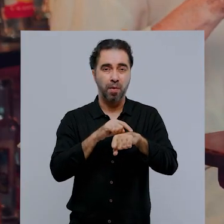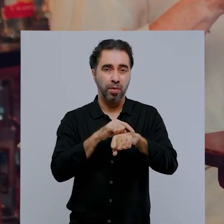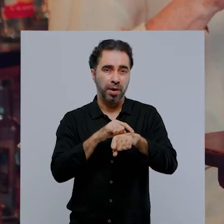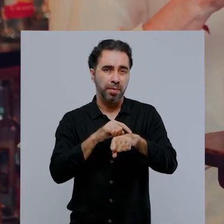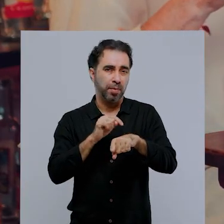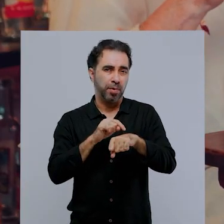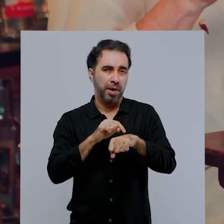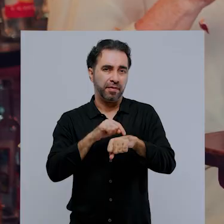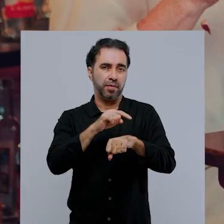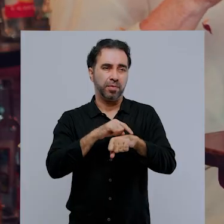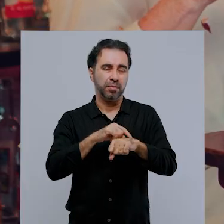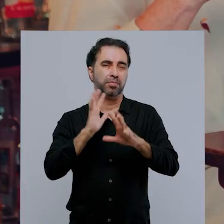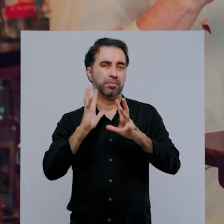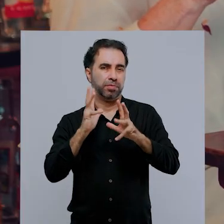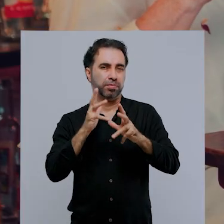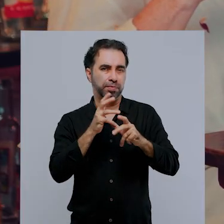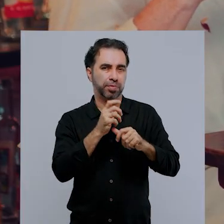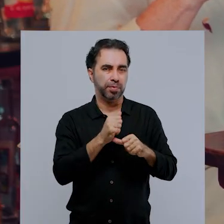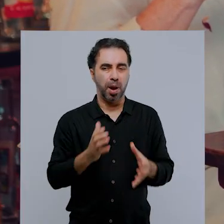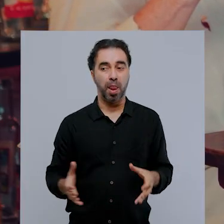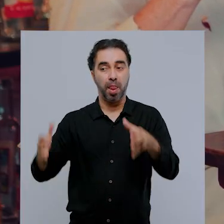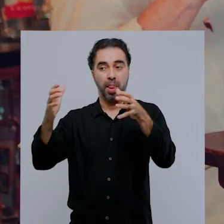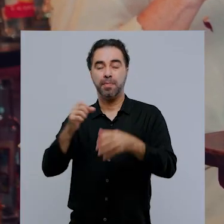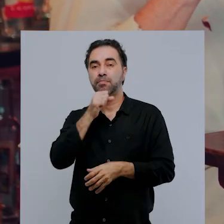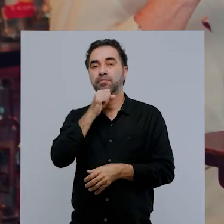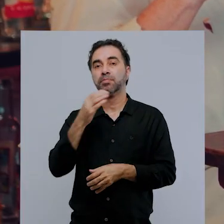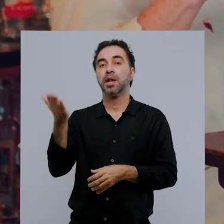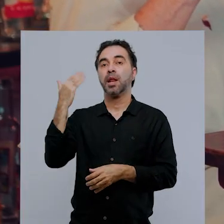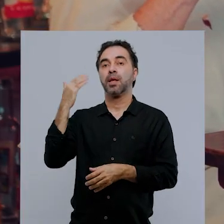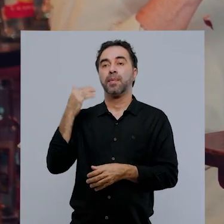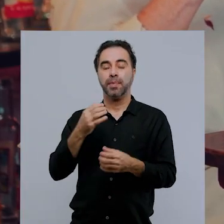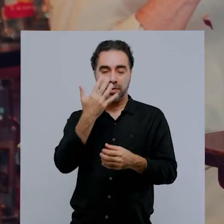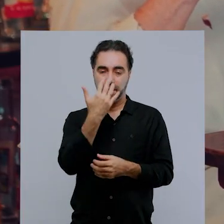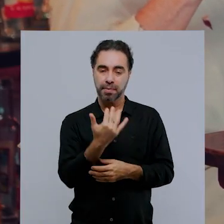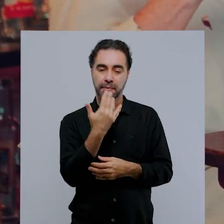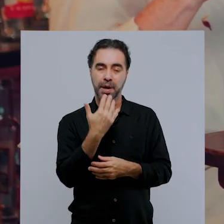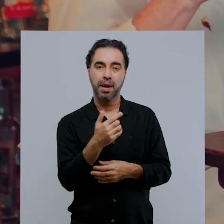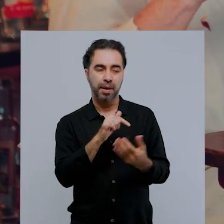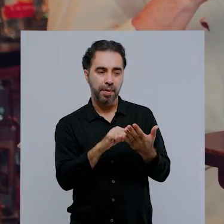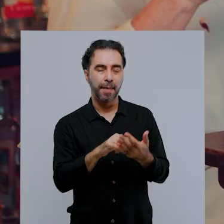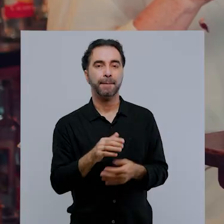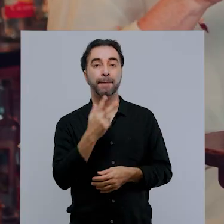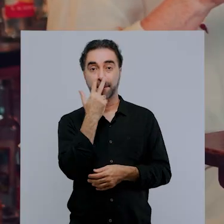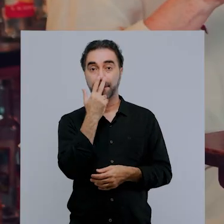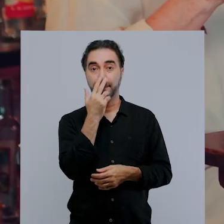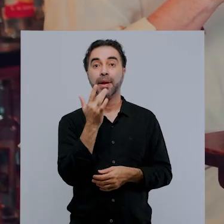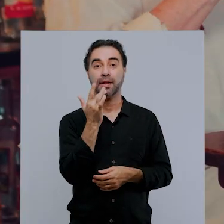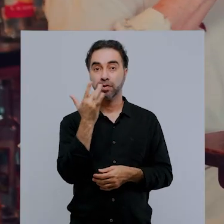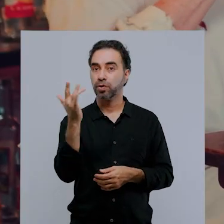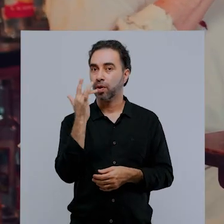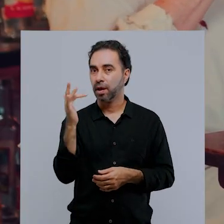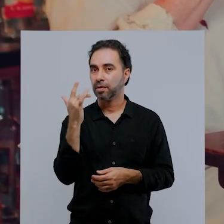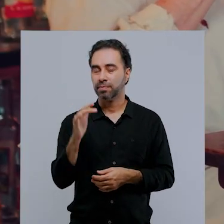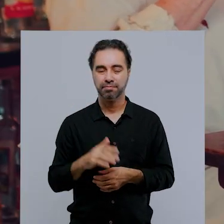e carvalho europeu também mais antigo acaba passando esse caraminho mais claro para Um douradinho, cachaça. né? Um dourado. Mas